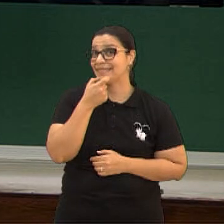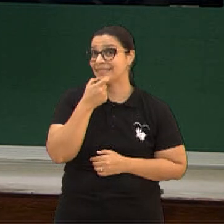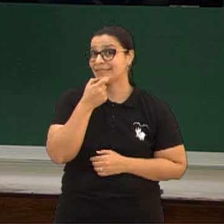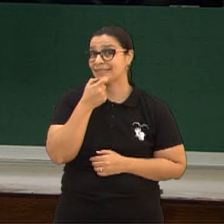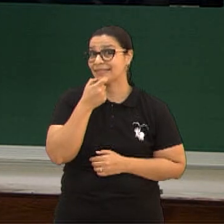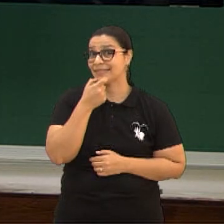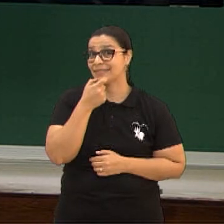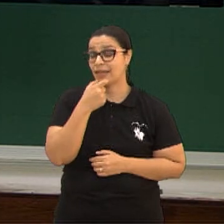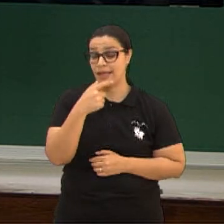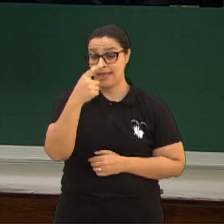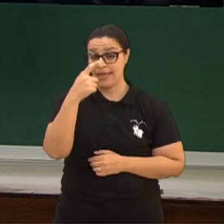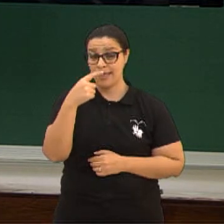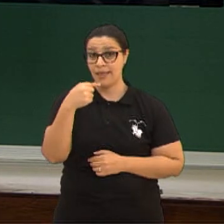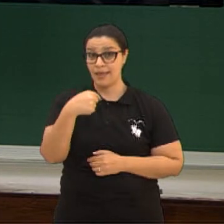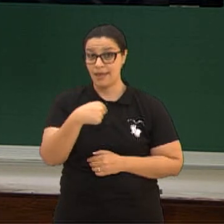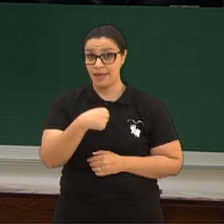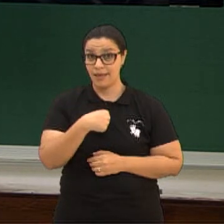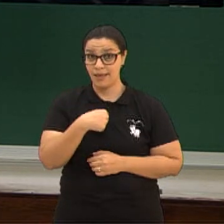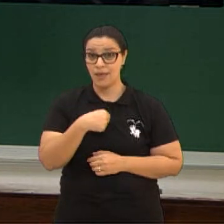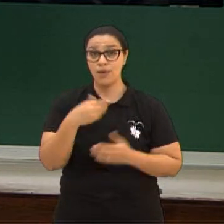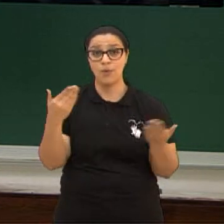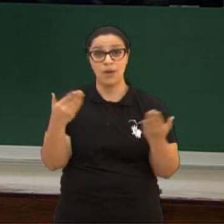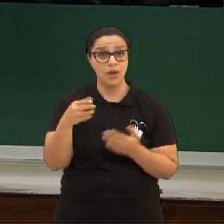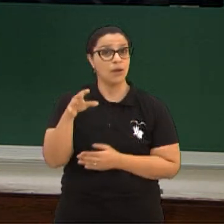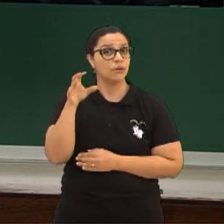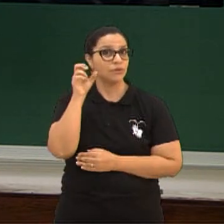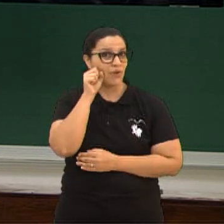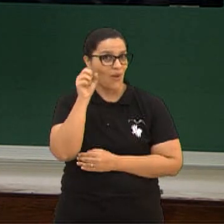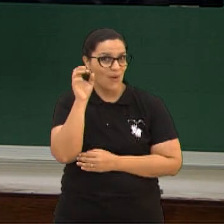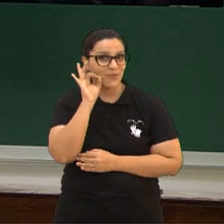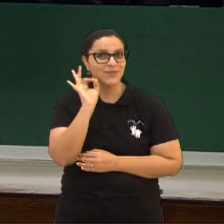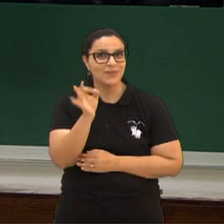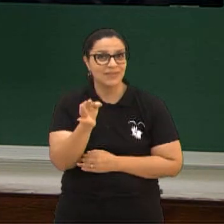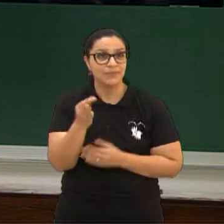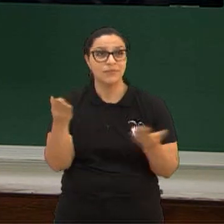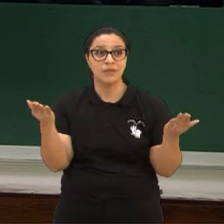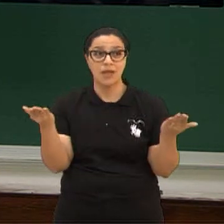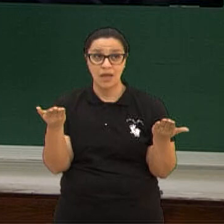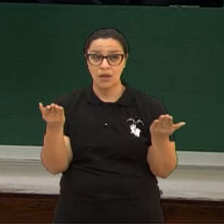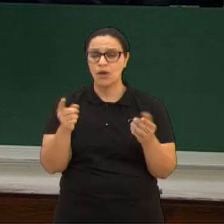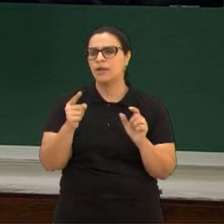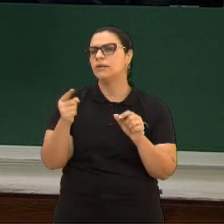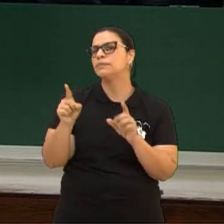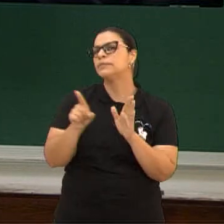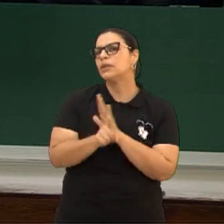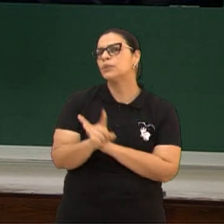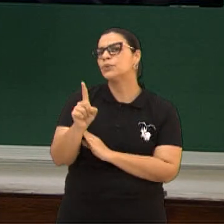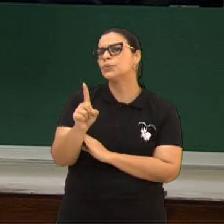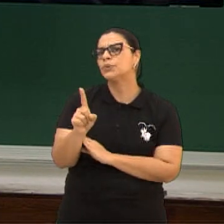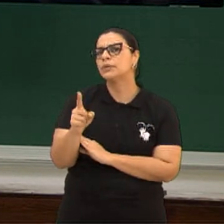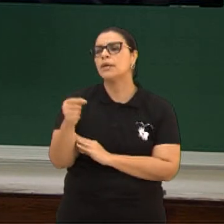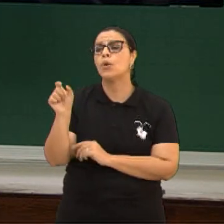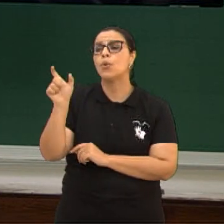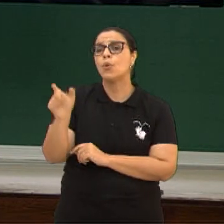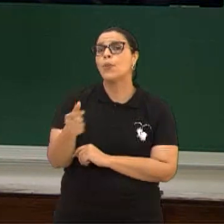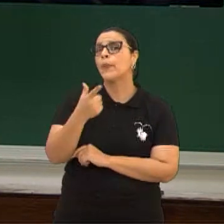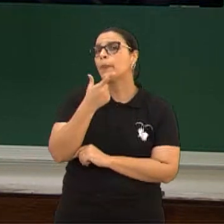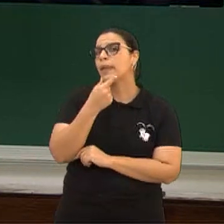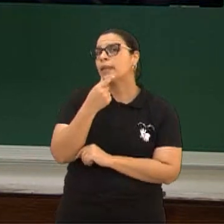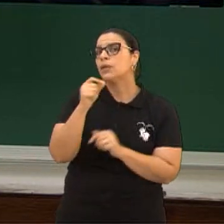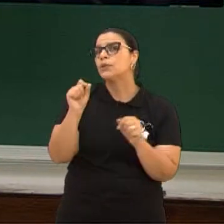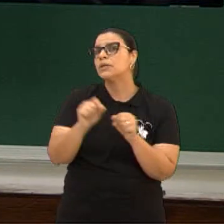I'm listening. Ok. What is the boy doing? O que o garoto está